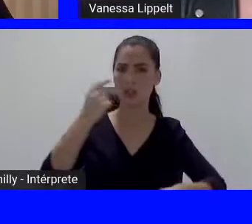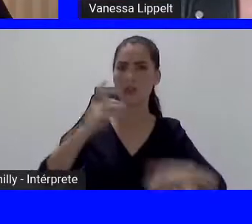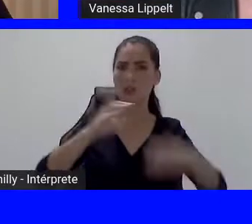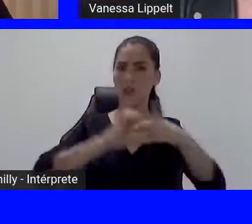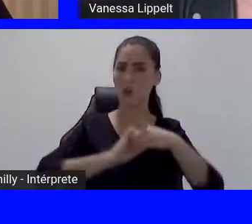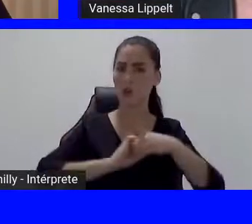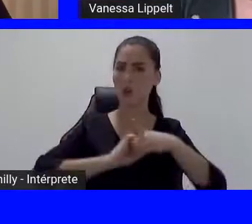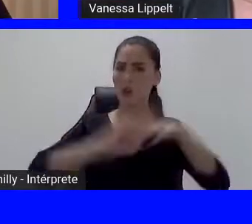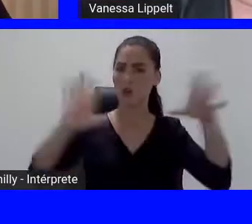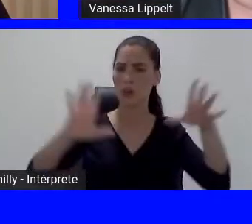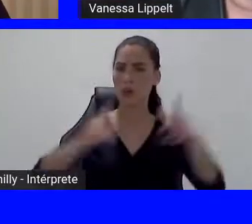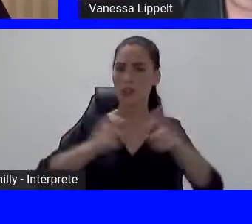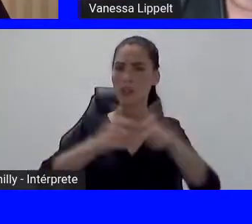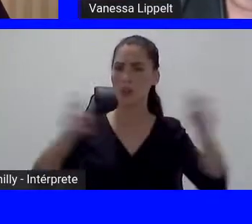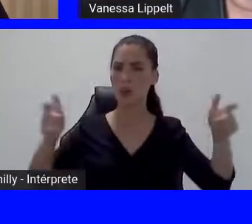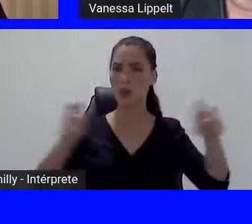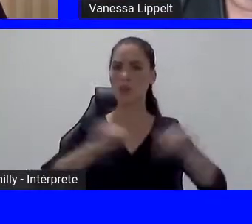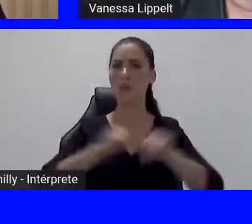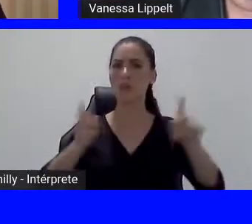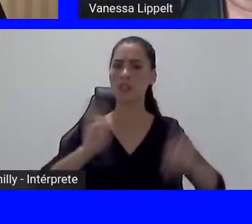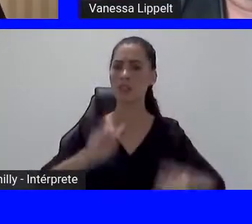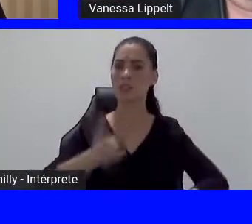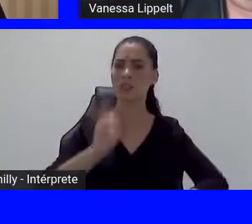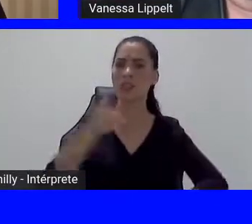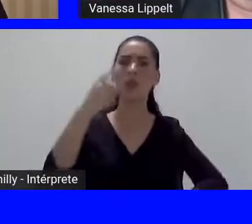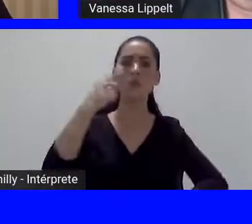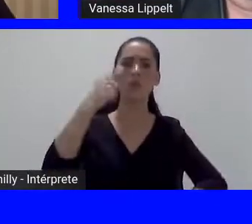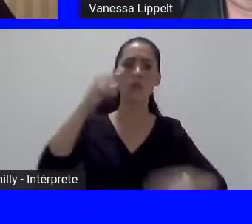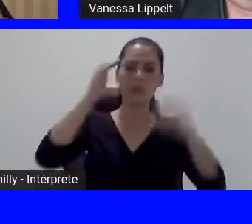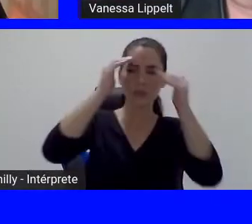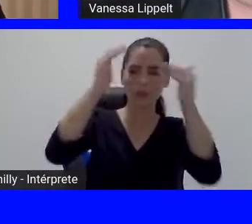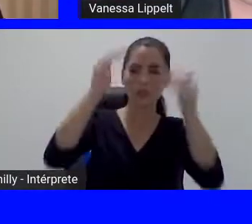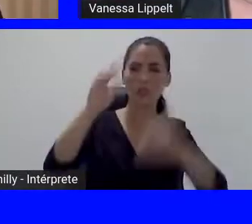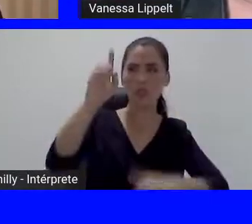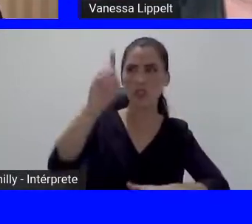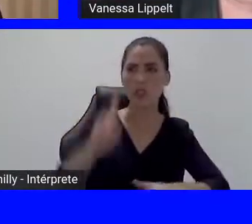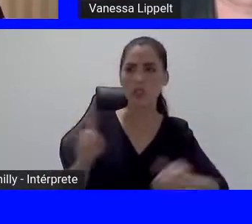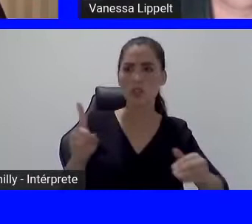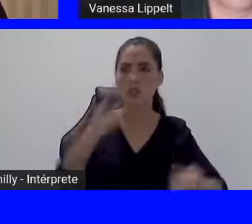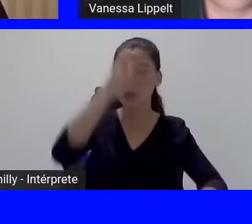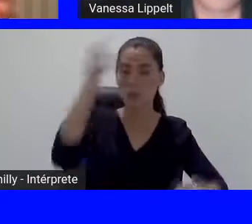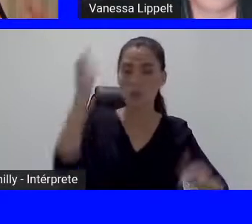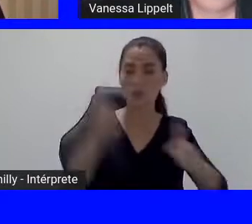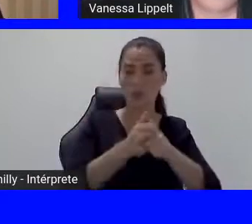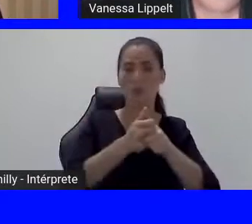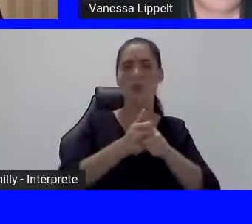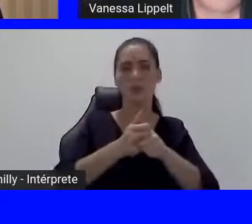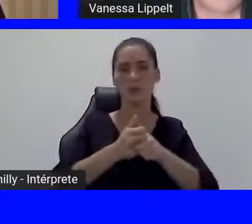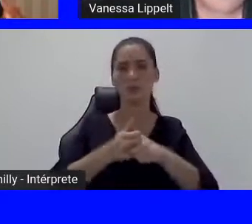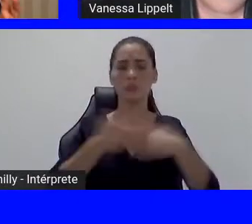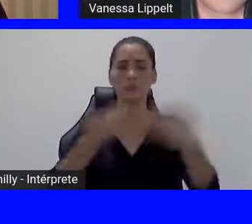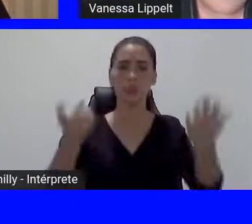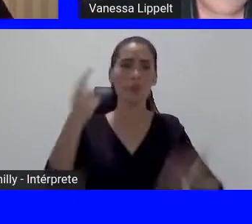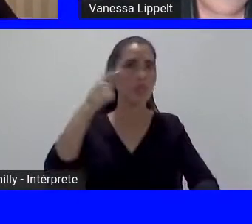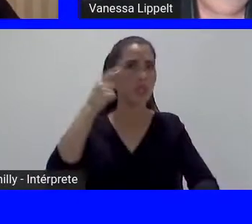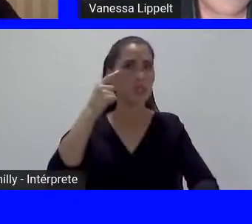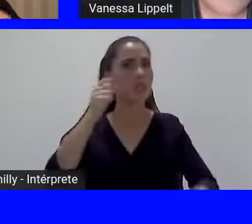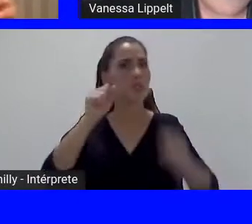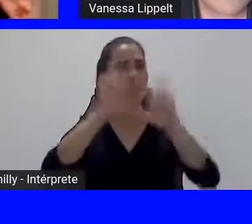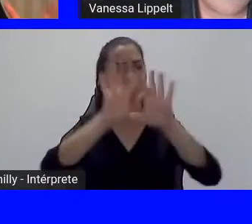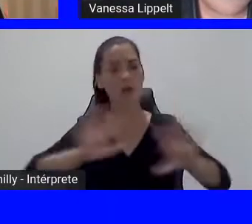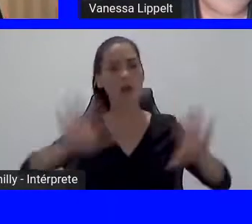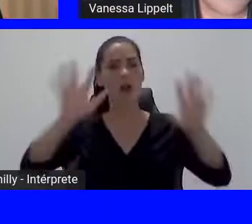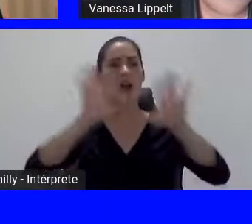mas sempre olhando e respeitando o direito das minorias. Então, diante desse cenário, eu acho inconcebível o Brasil,